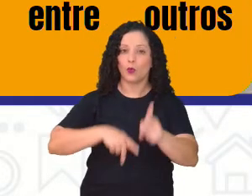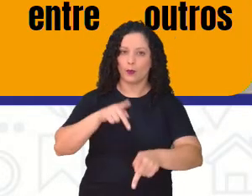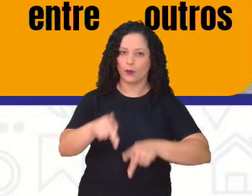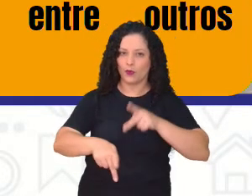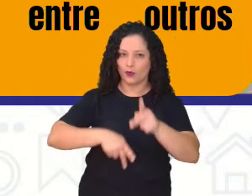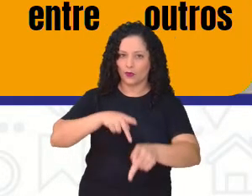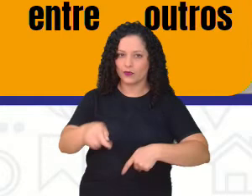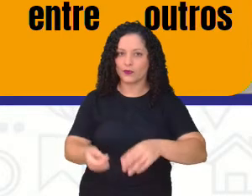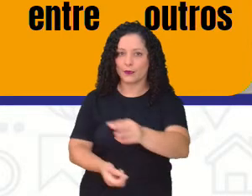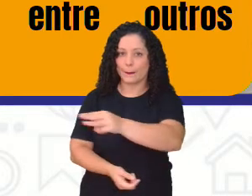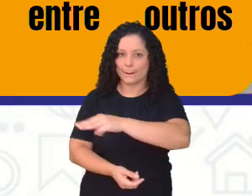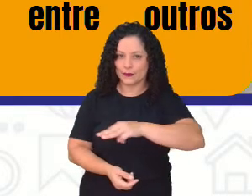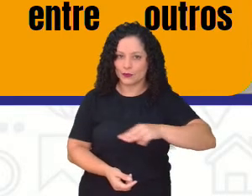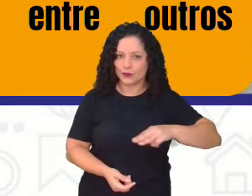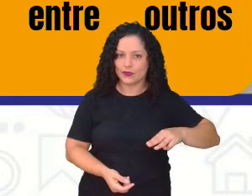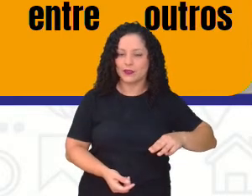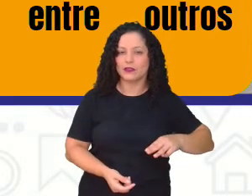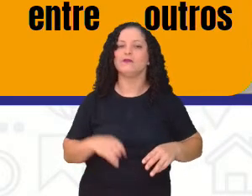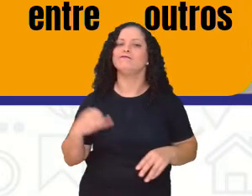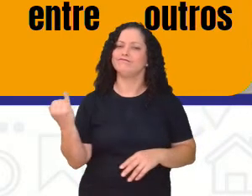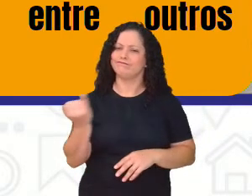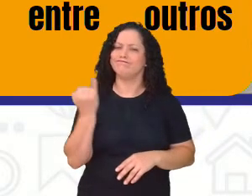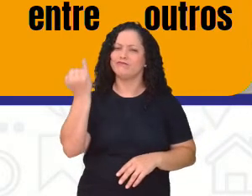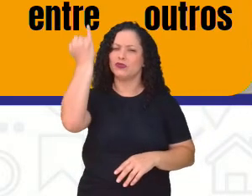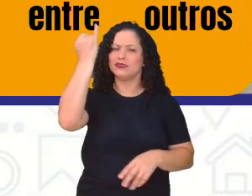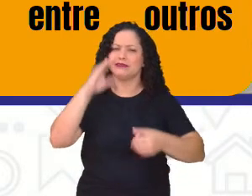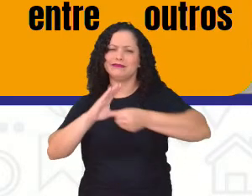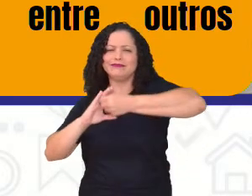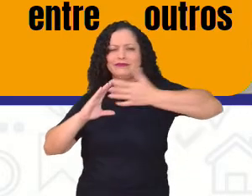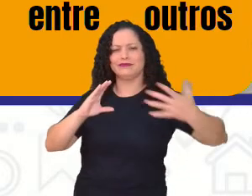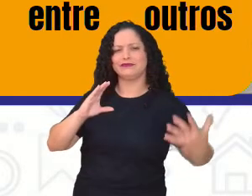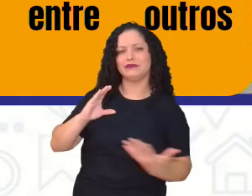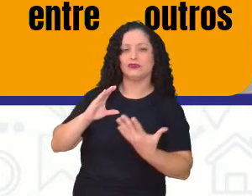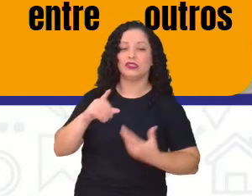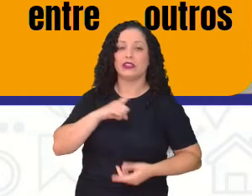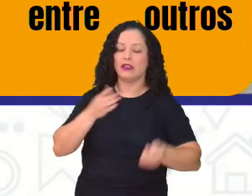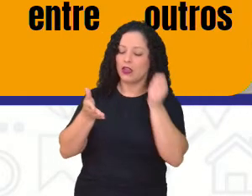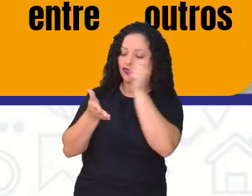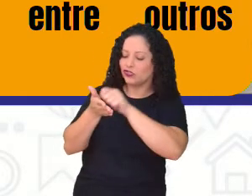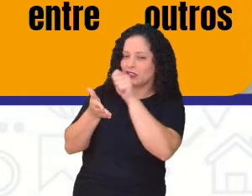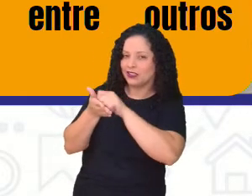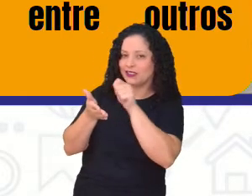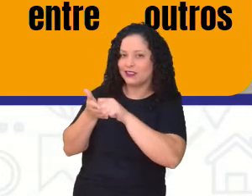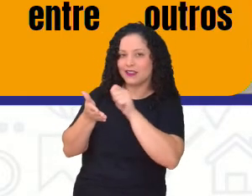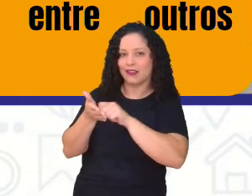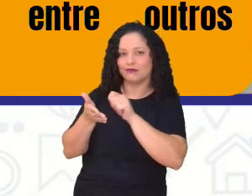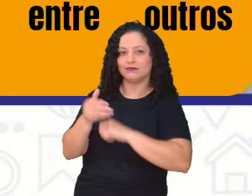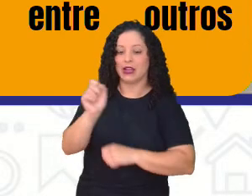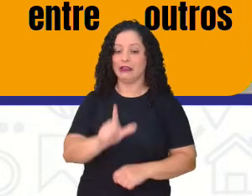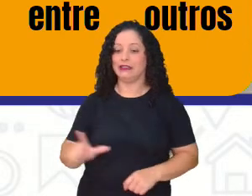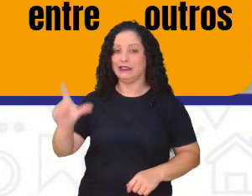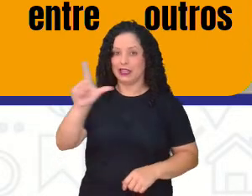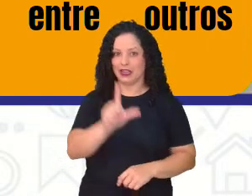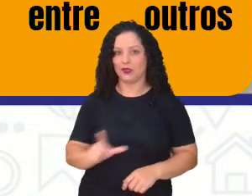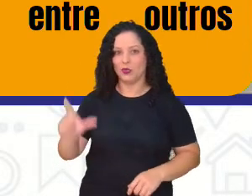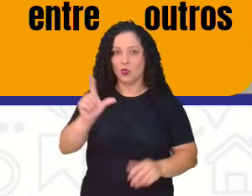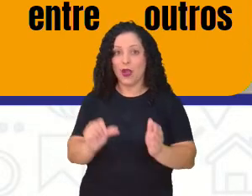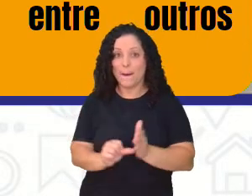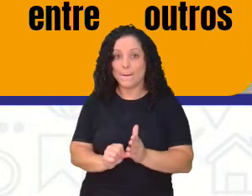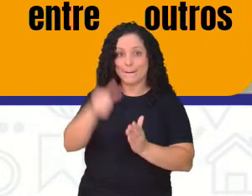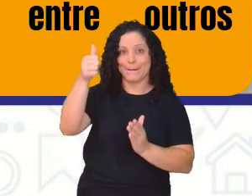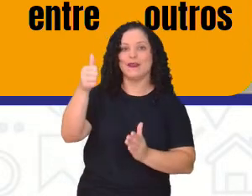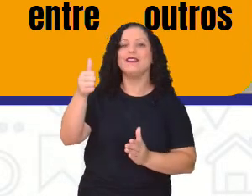muito importante em vários aspectos. Trouxeram para a gente a escrita, certo? A primeira obra da literatura, né? A primeira